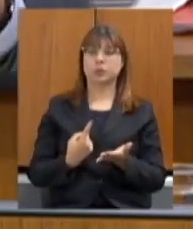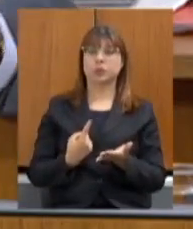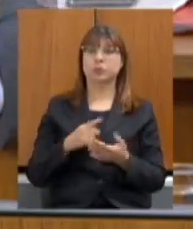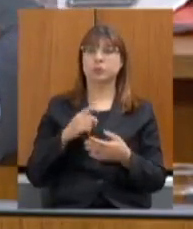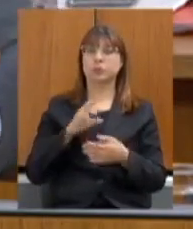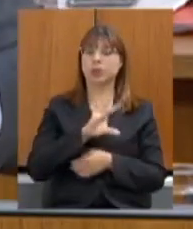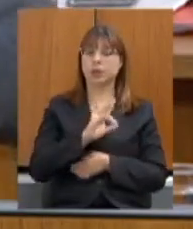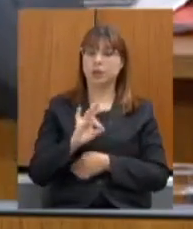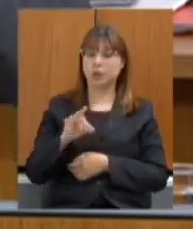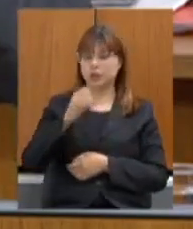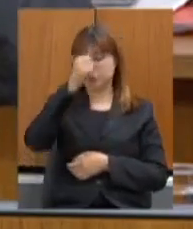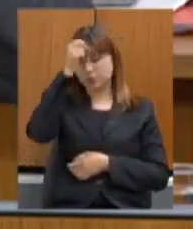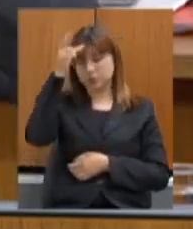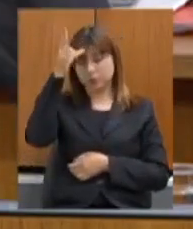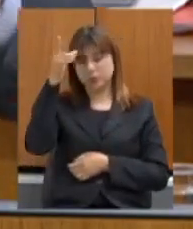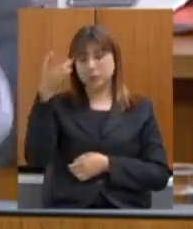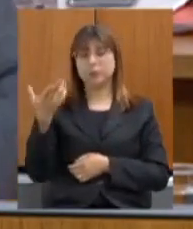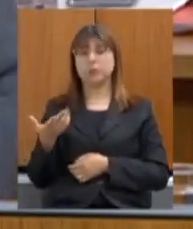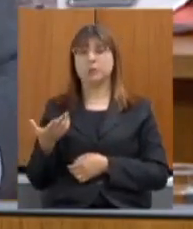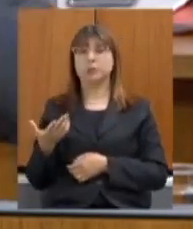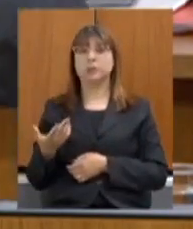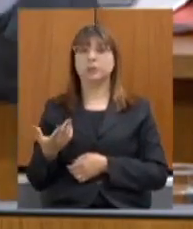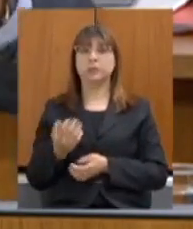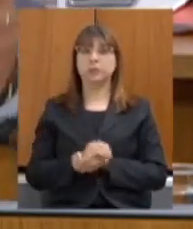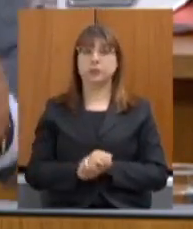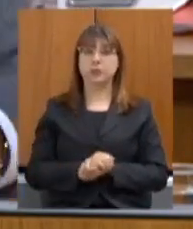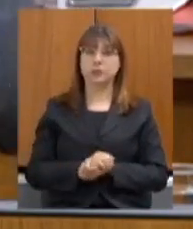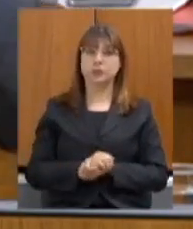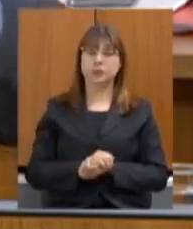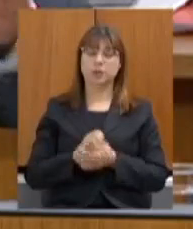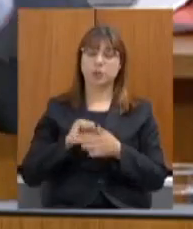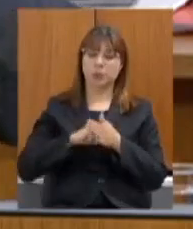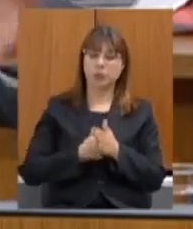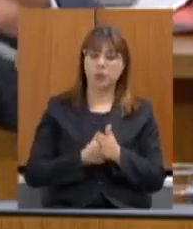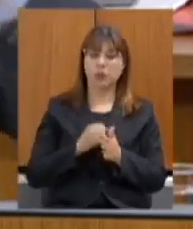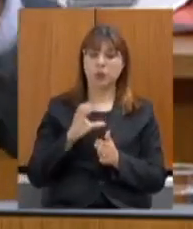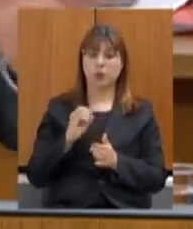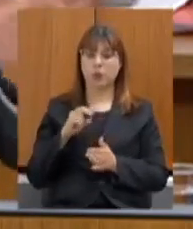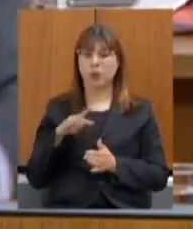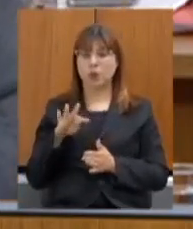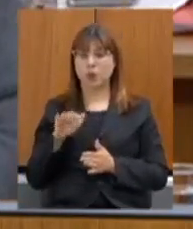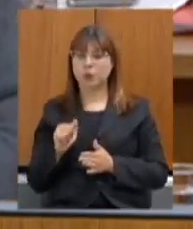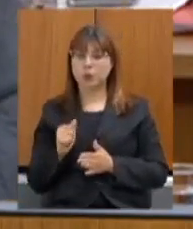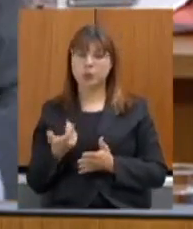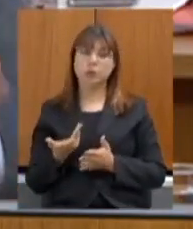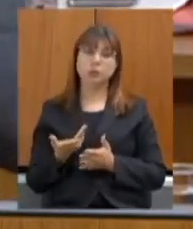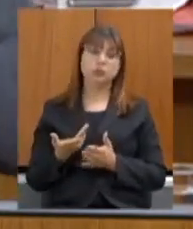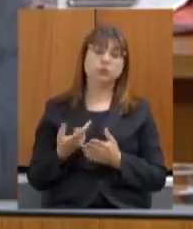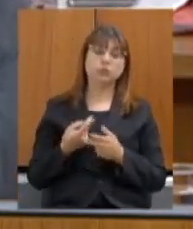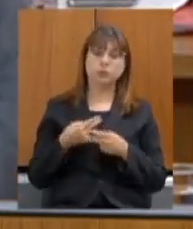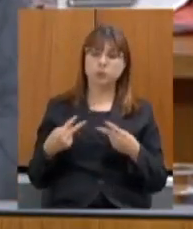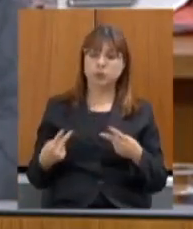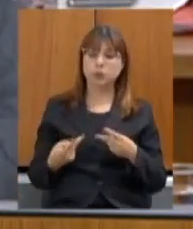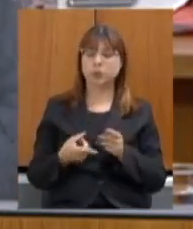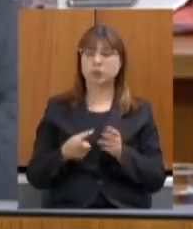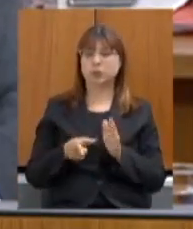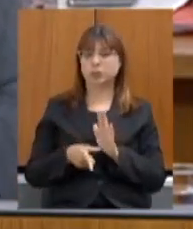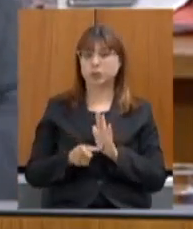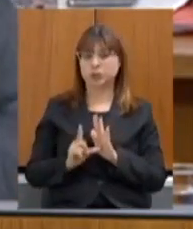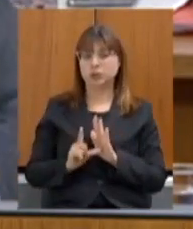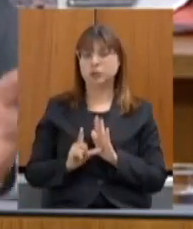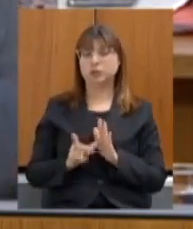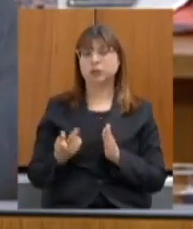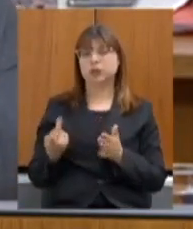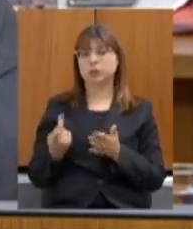deixou as questões se andarem, bloqueio de contas e tantas e tantas ações que estavam sendo postuladas pelos